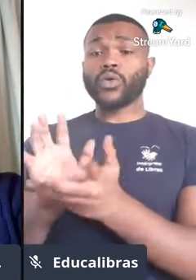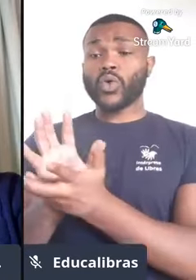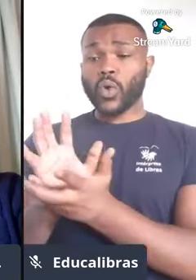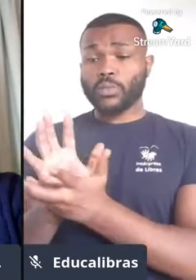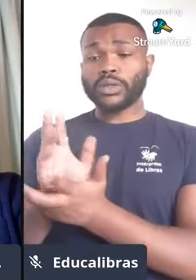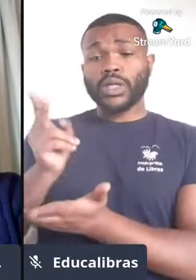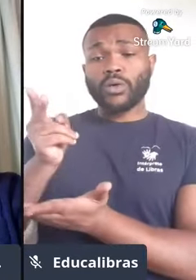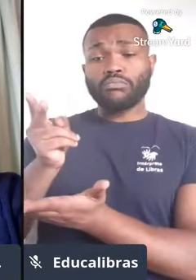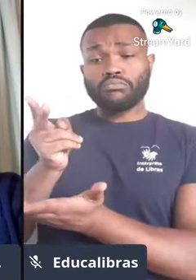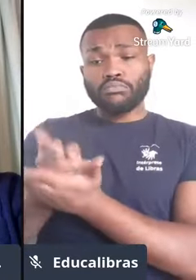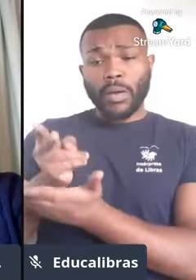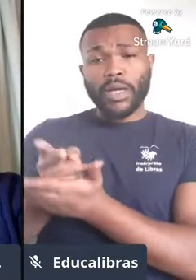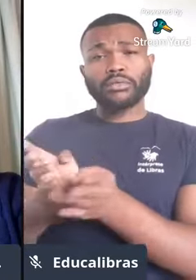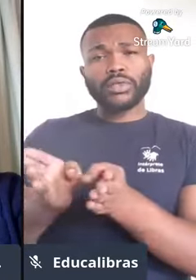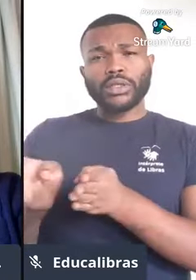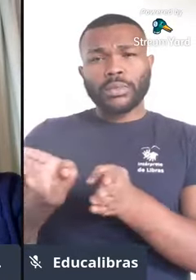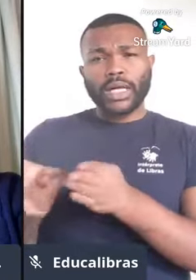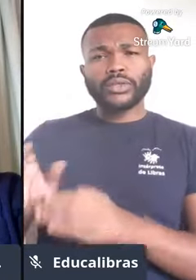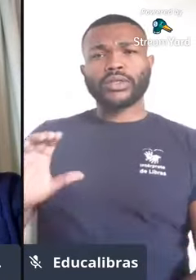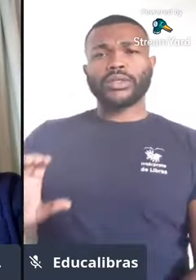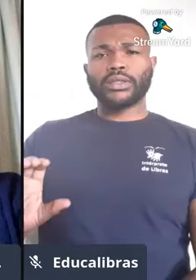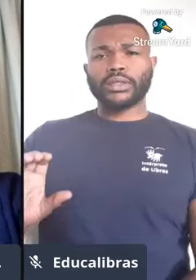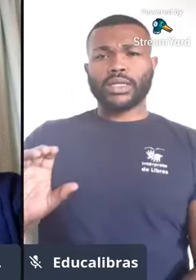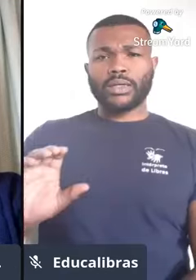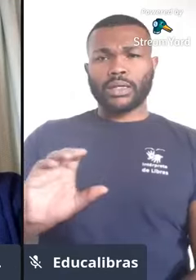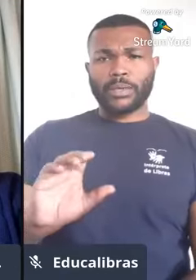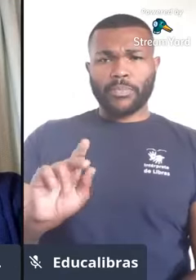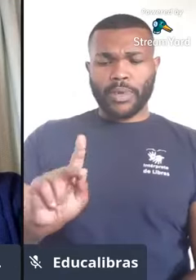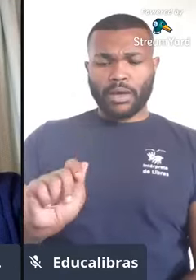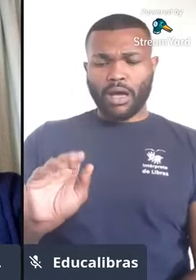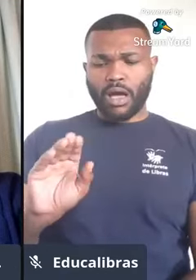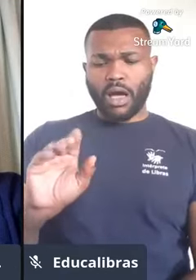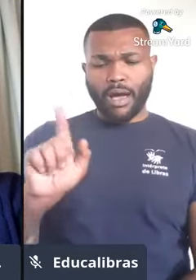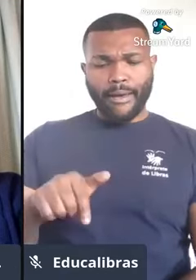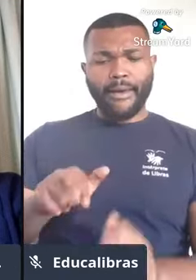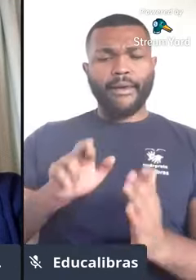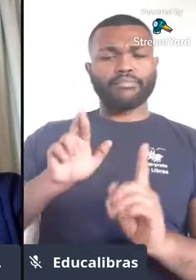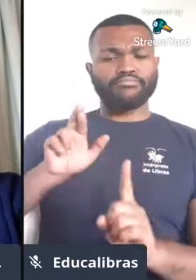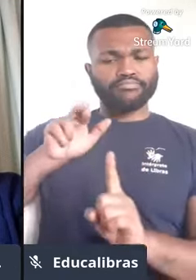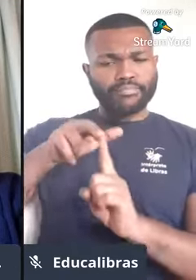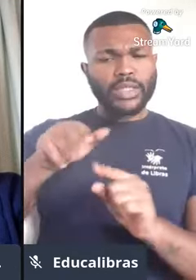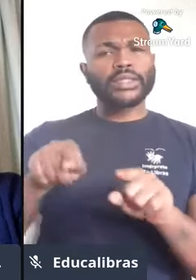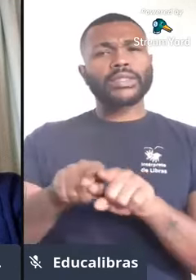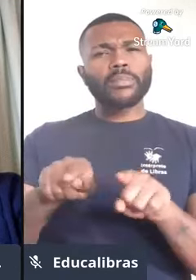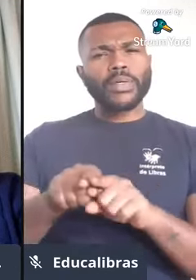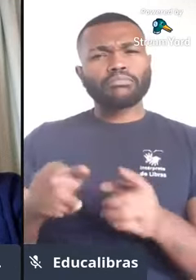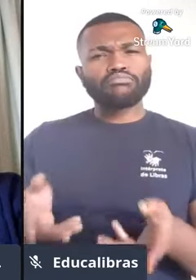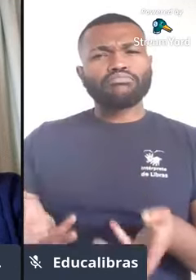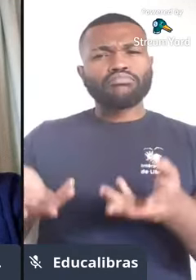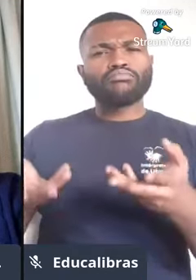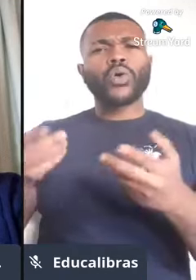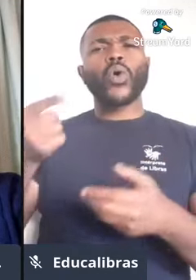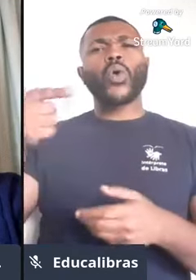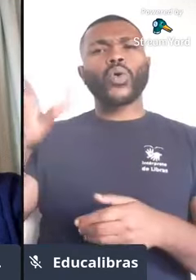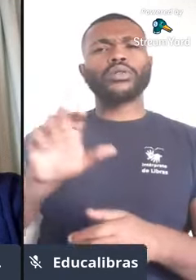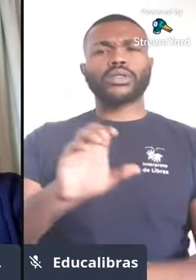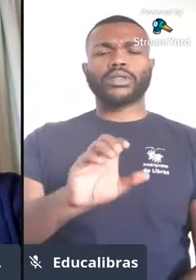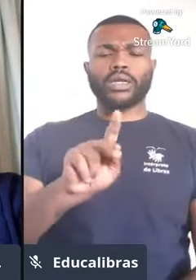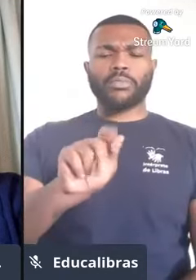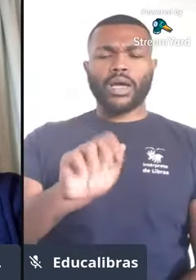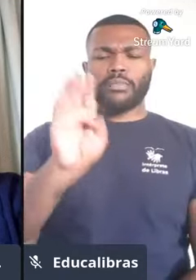mas também que foi uma referência, e também ensejou a criação de outras CPAs pelo